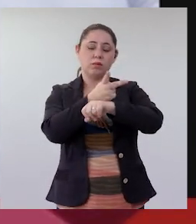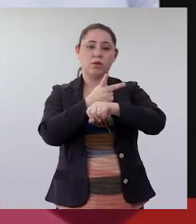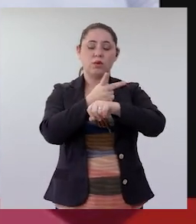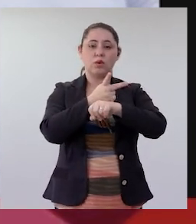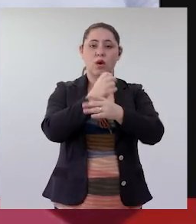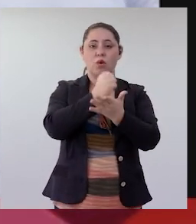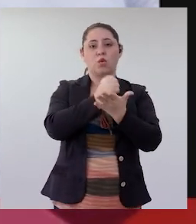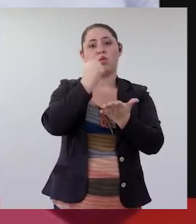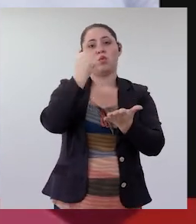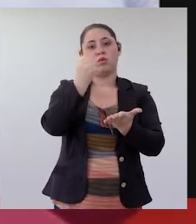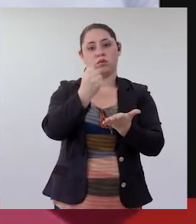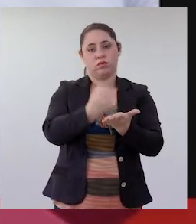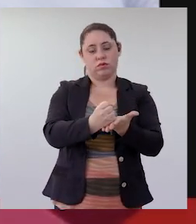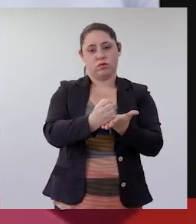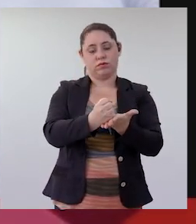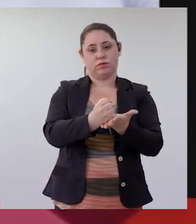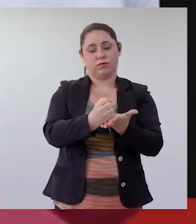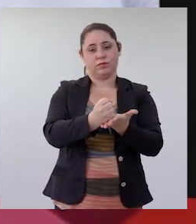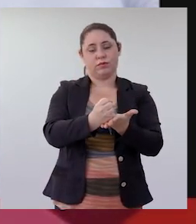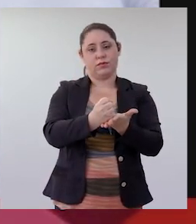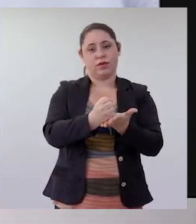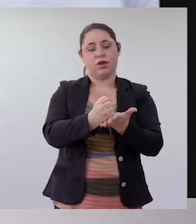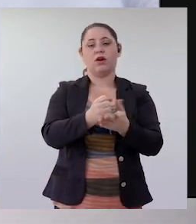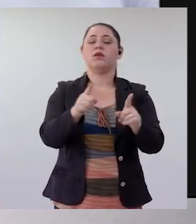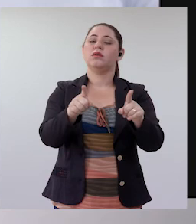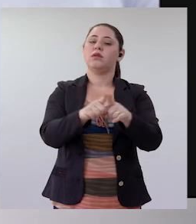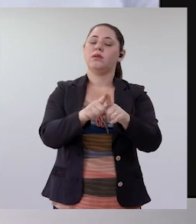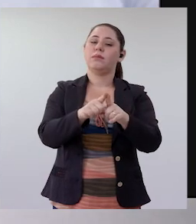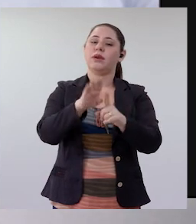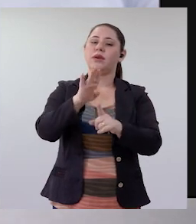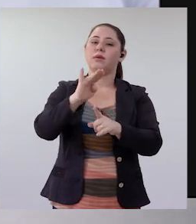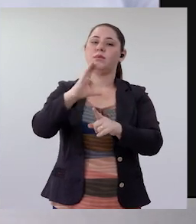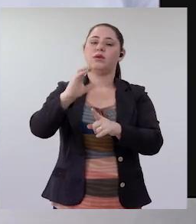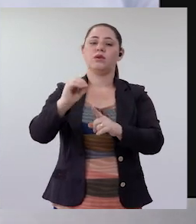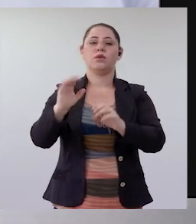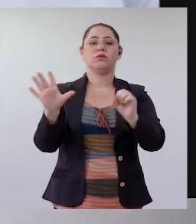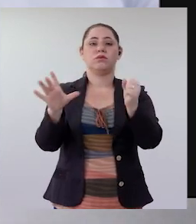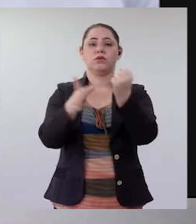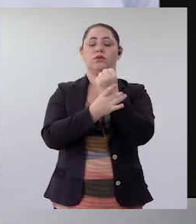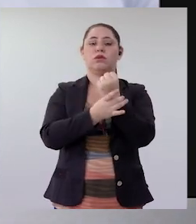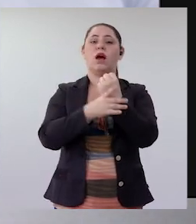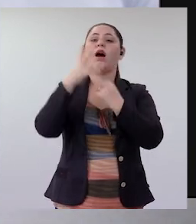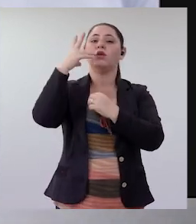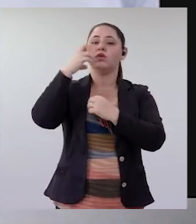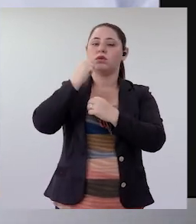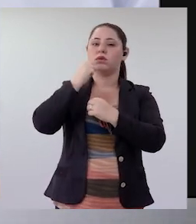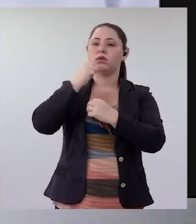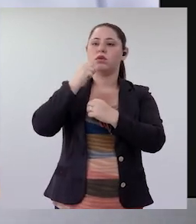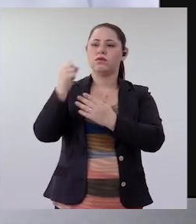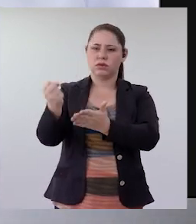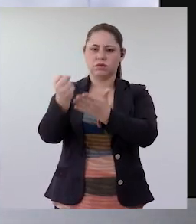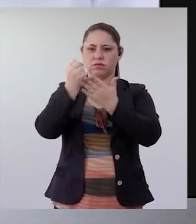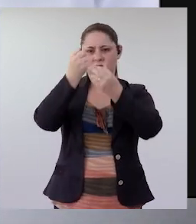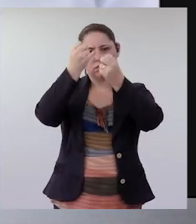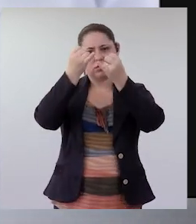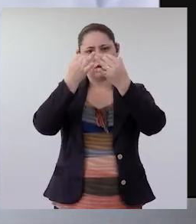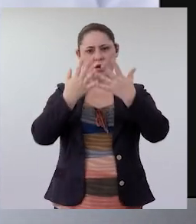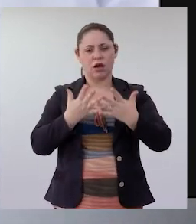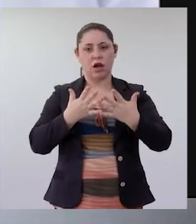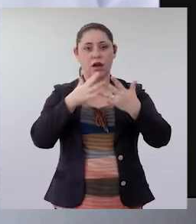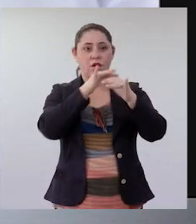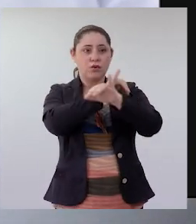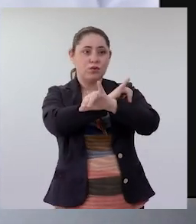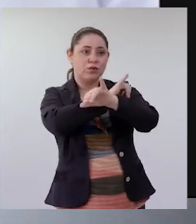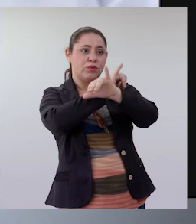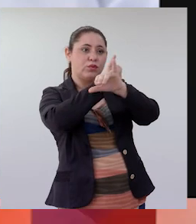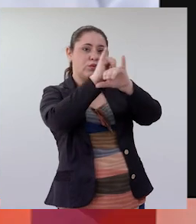procura aí pelos cartórios, das medidas de biossegurança que vocês estão adotando. Para mim, você trouxe